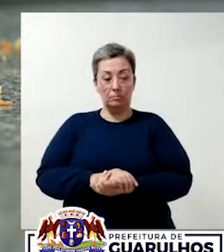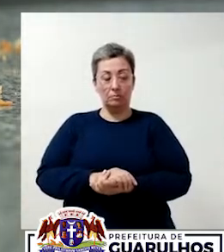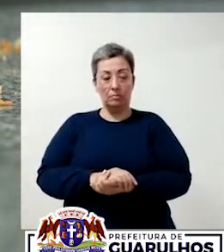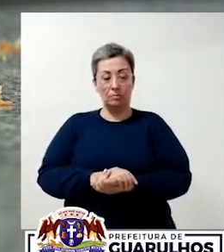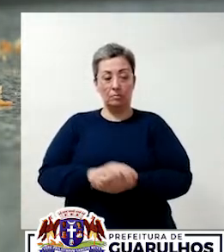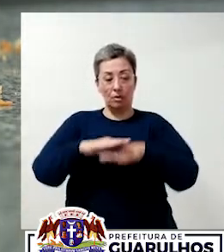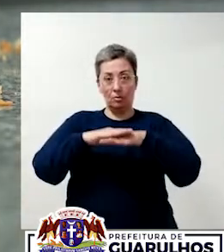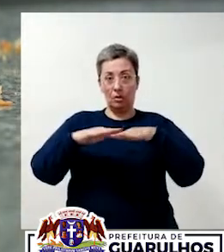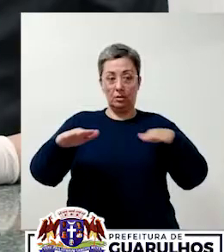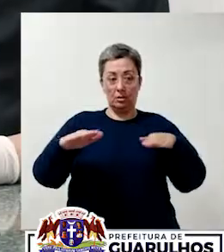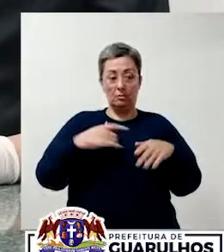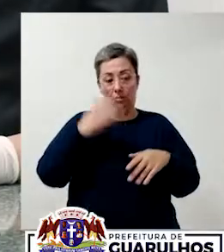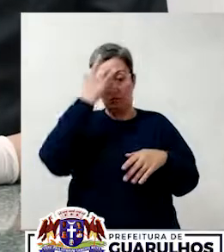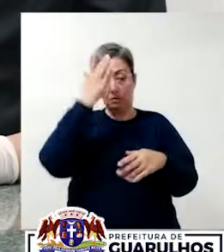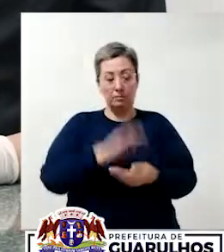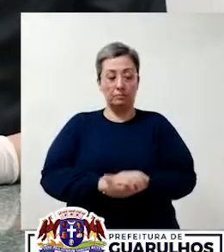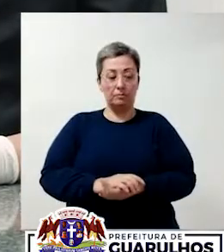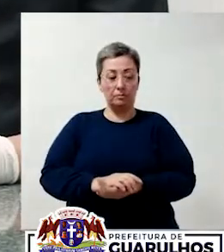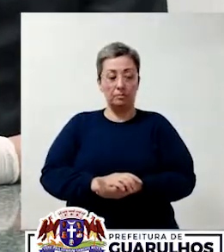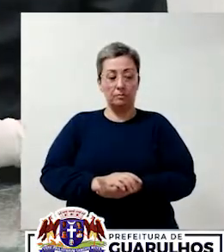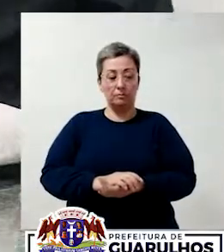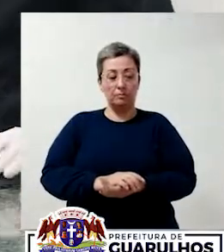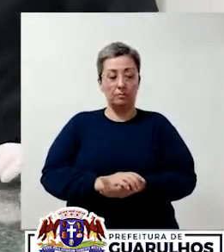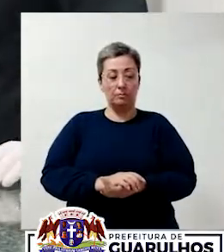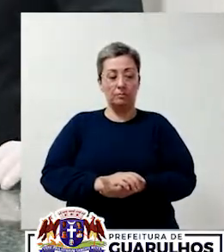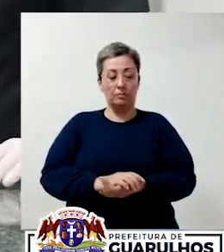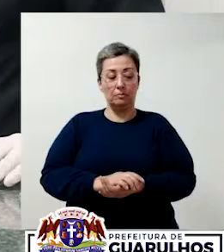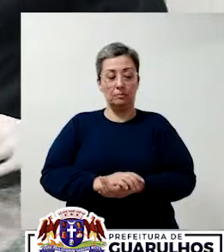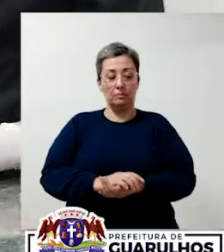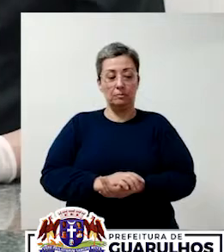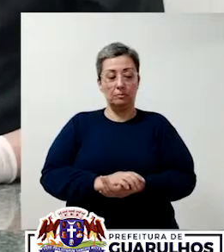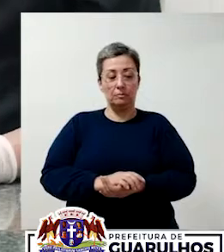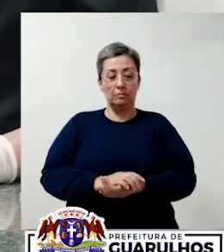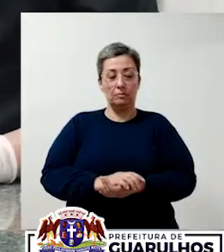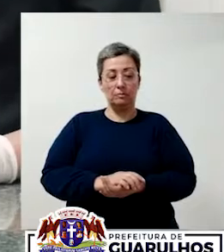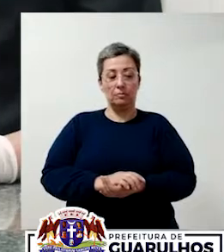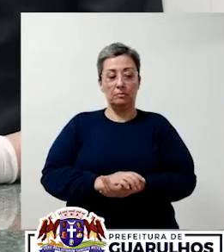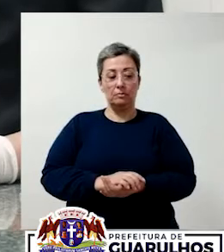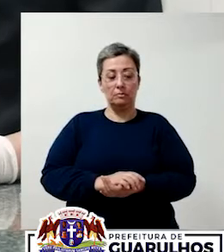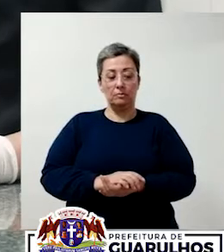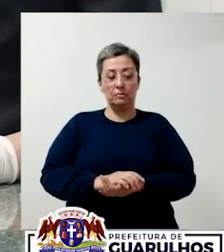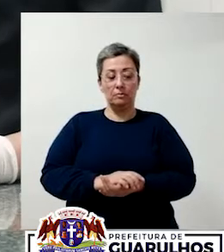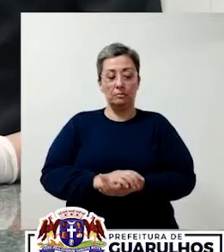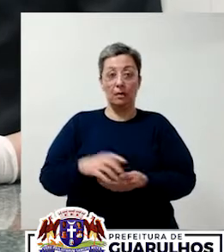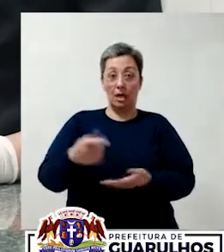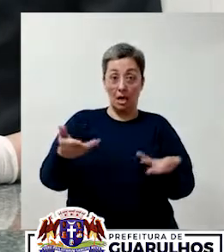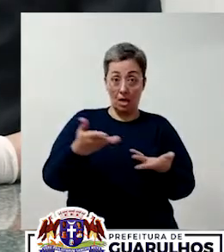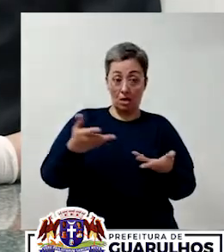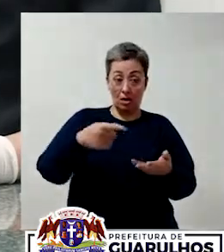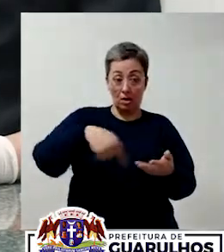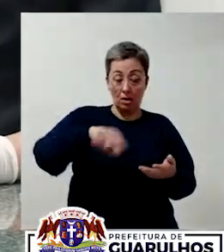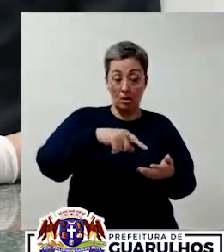bolo, ele vai estar na superfície aqui, ó, totalmente lisa, então fica mais fácil.